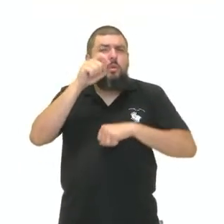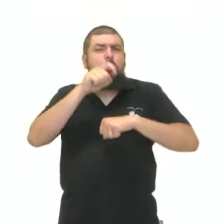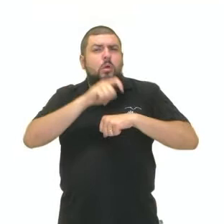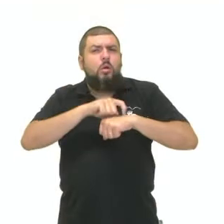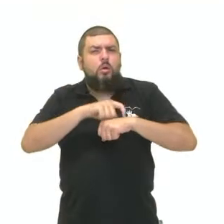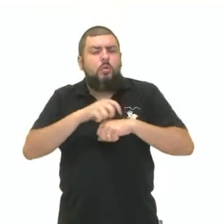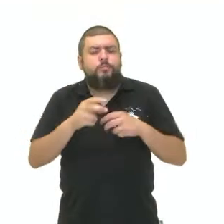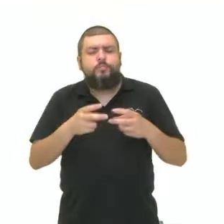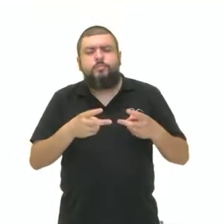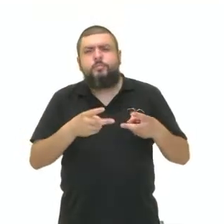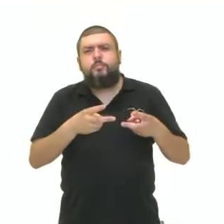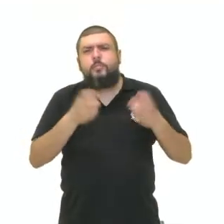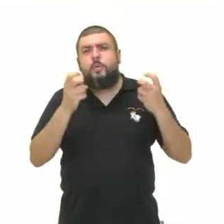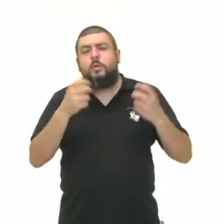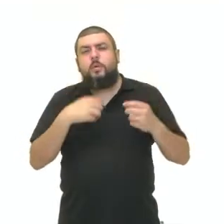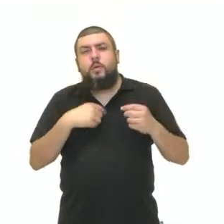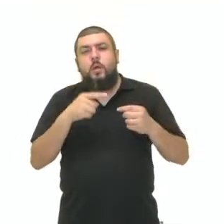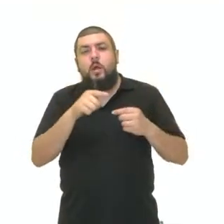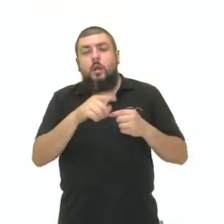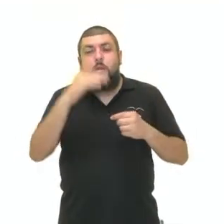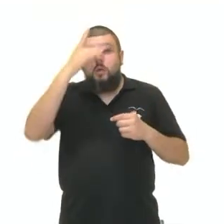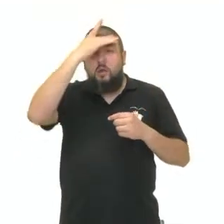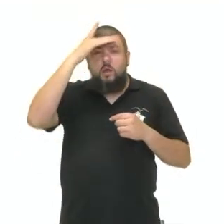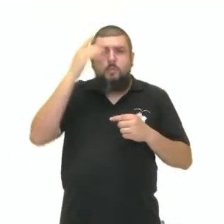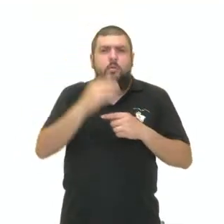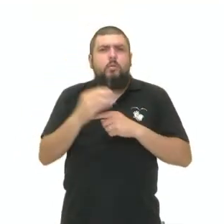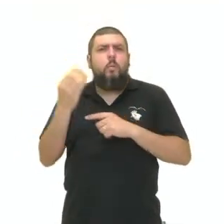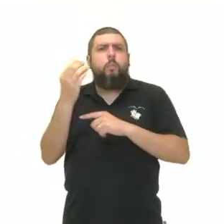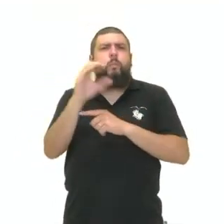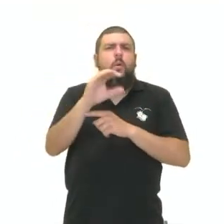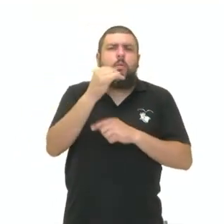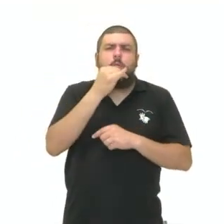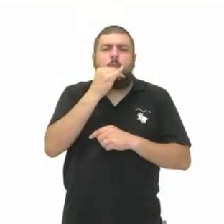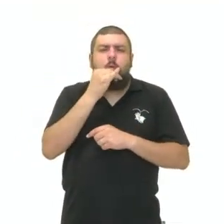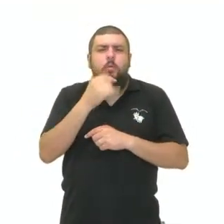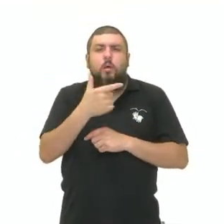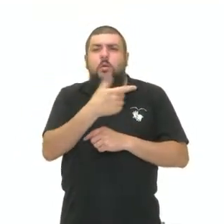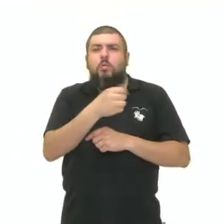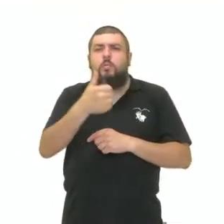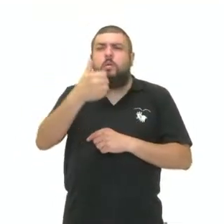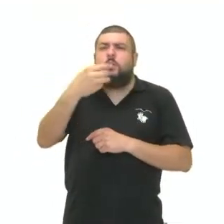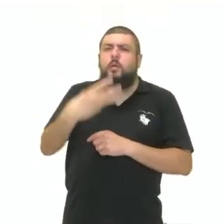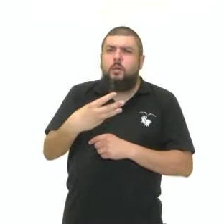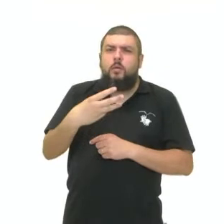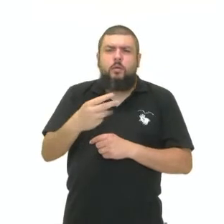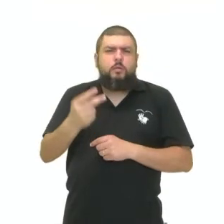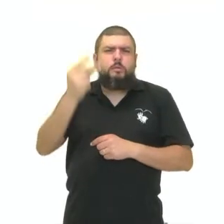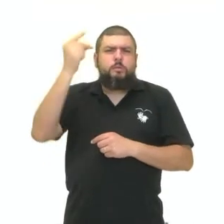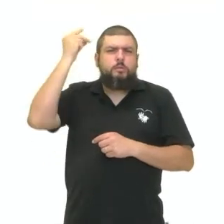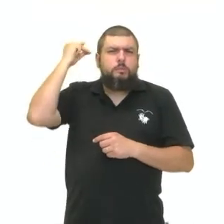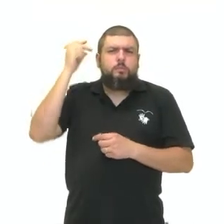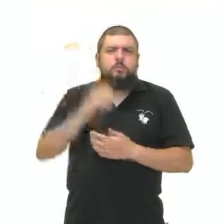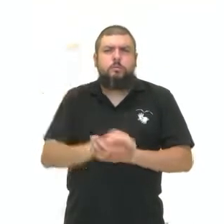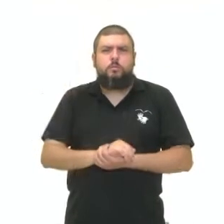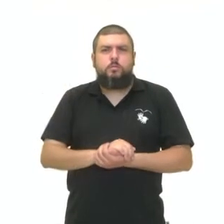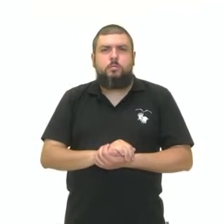tem gente que posta links de 2013, por exemplo, conta Giovanna à BBC Brasil.